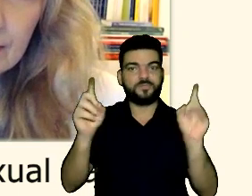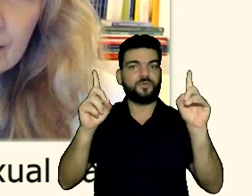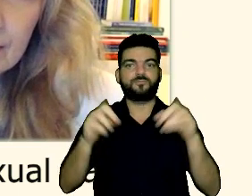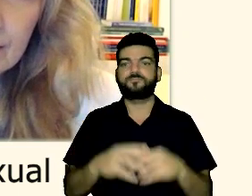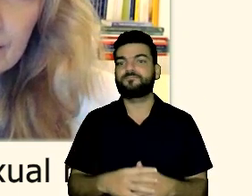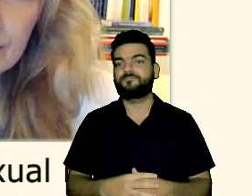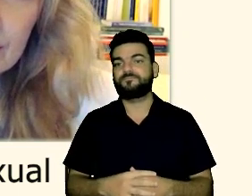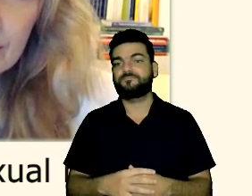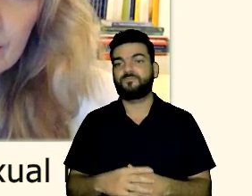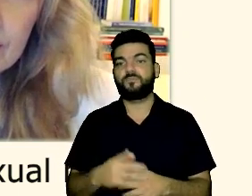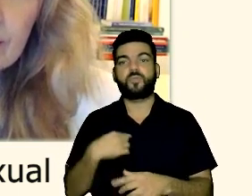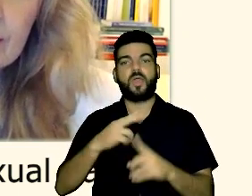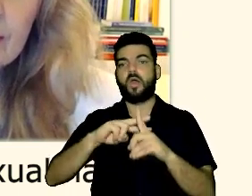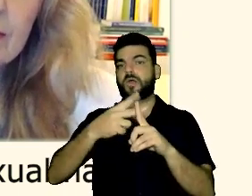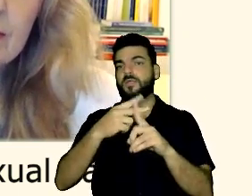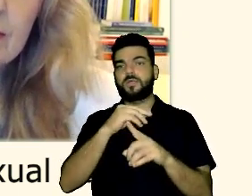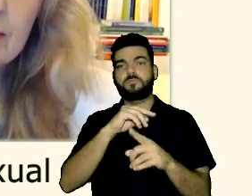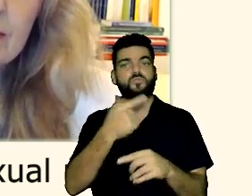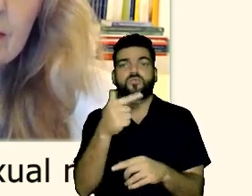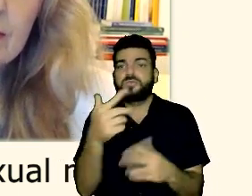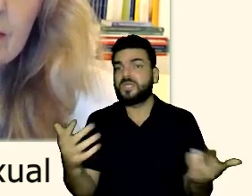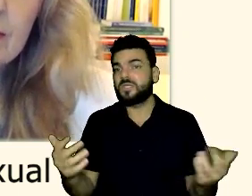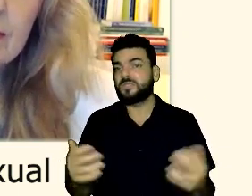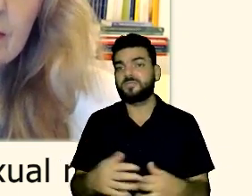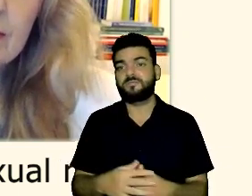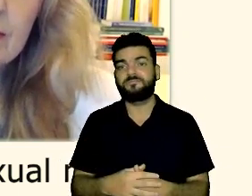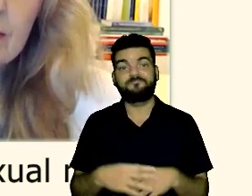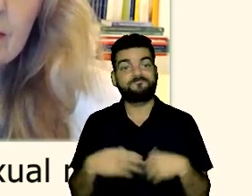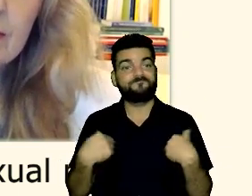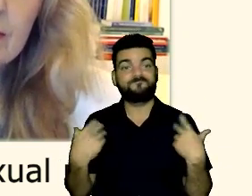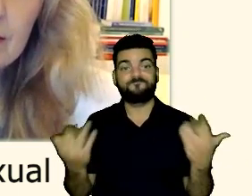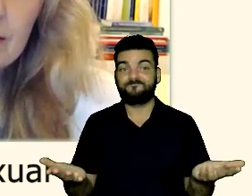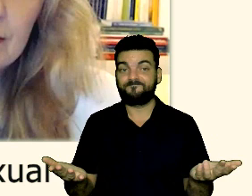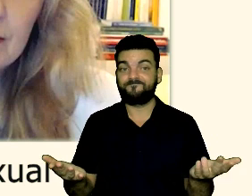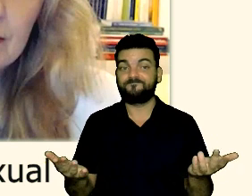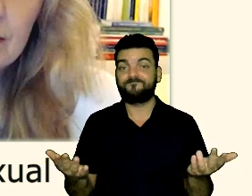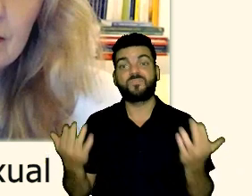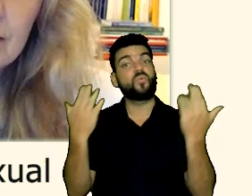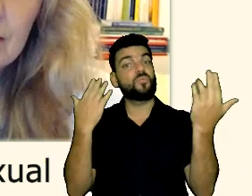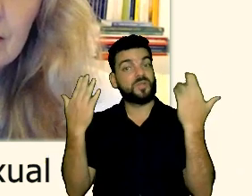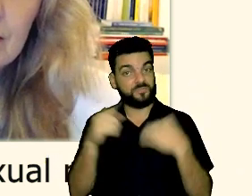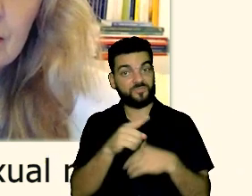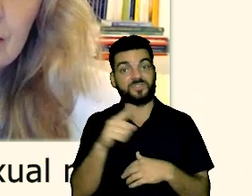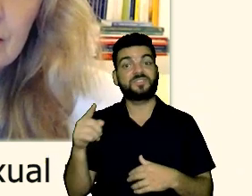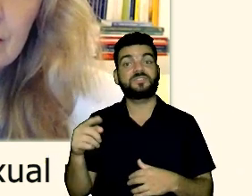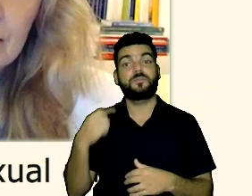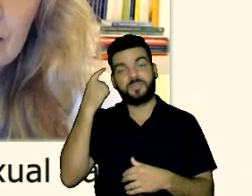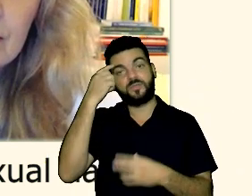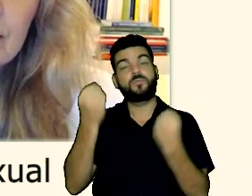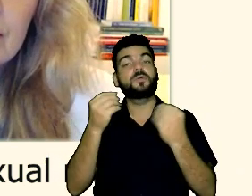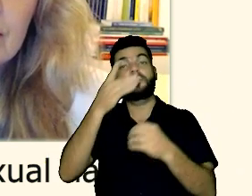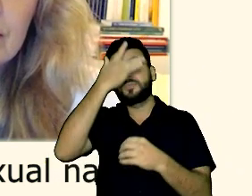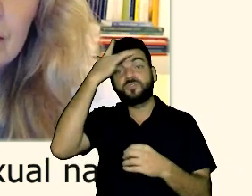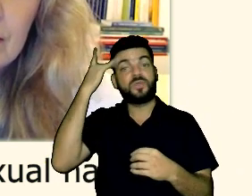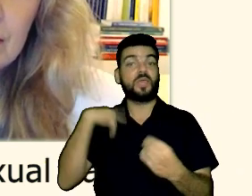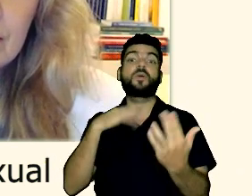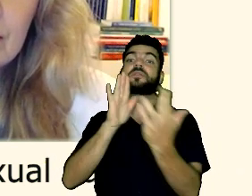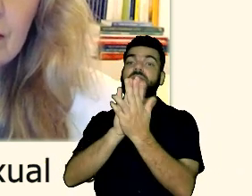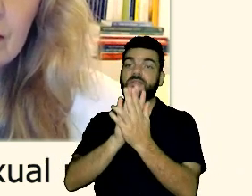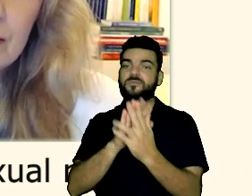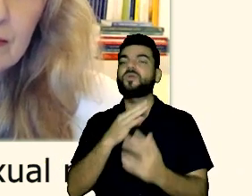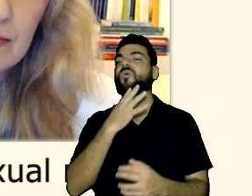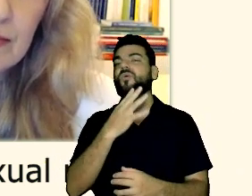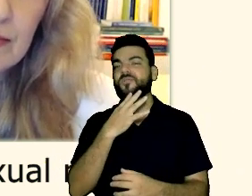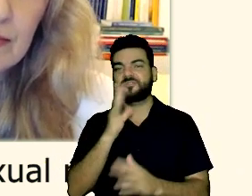sem recompensas claras, porque não se paga hora extra. Isso é a vida da maior parte, pelo menos,